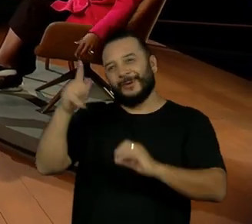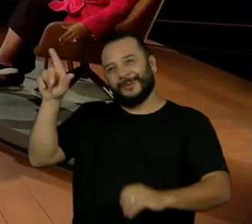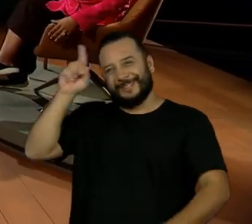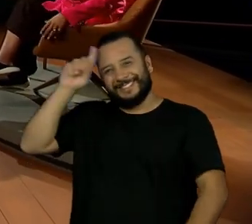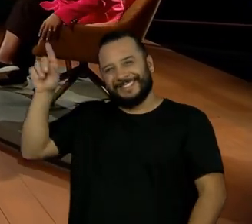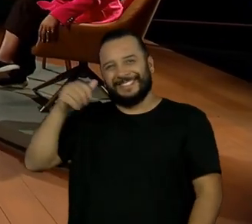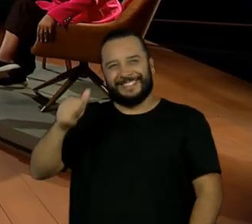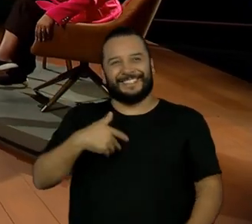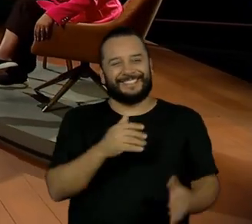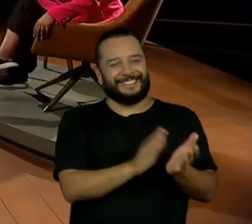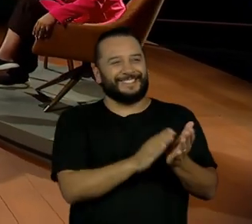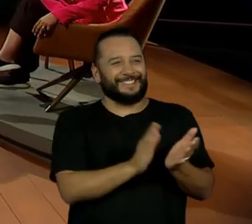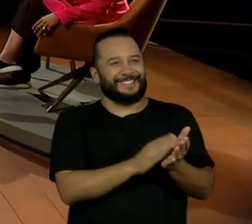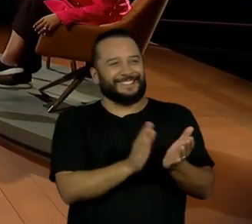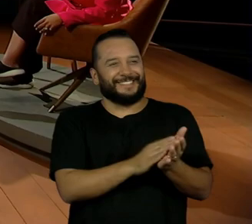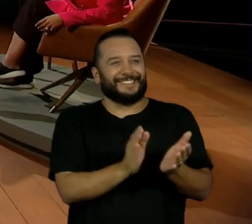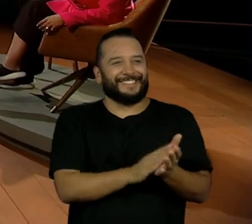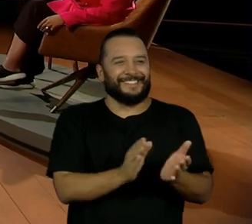obrigada